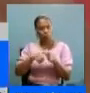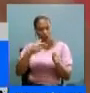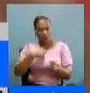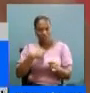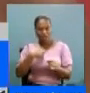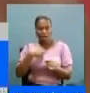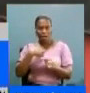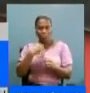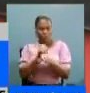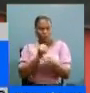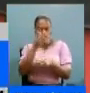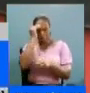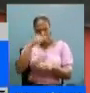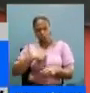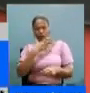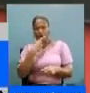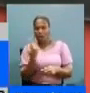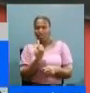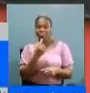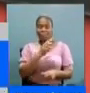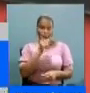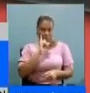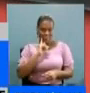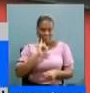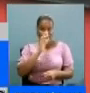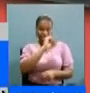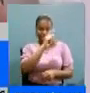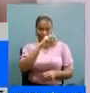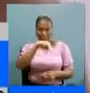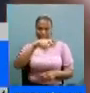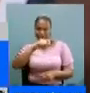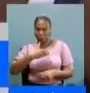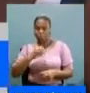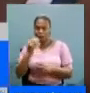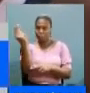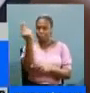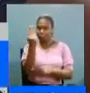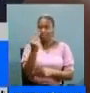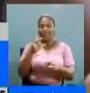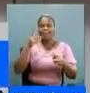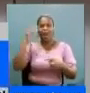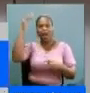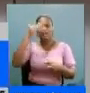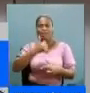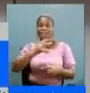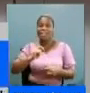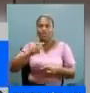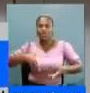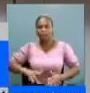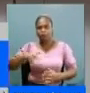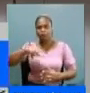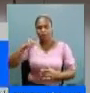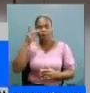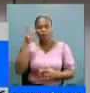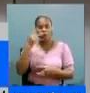é um autodidata. Semedo é uma jovem artista autodidata de 23 anos. Nasceu em Portugal, vive na Holanda